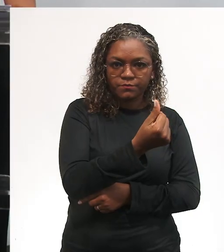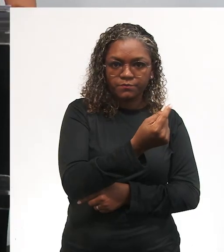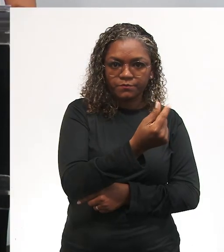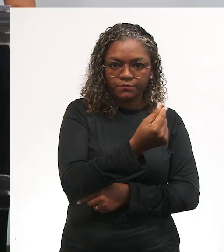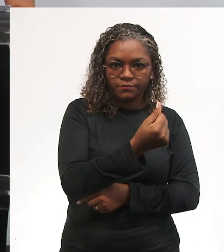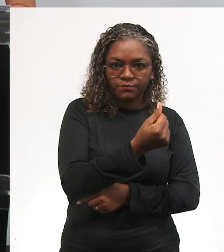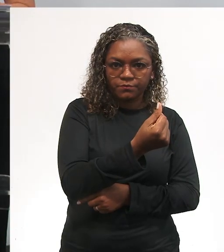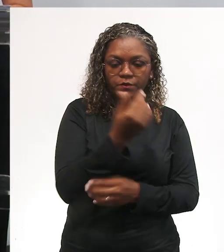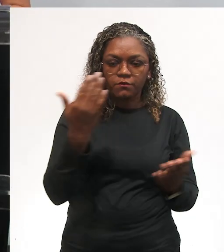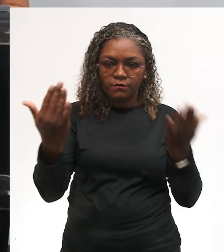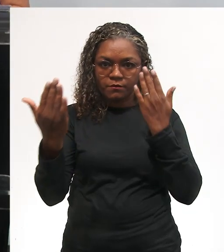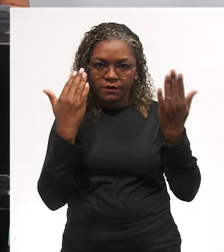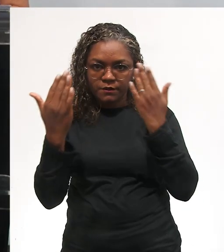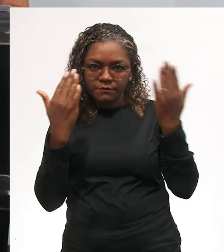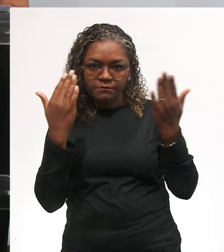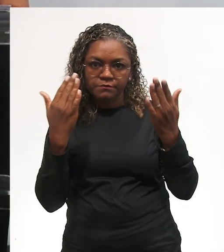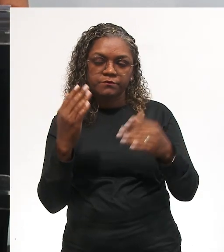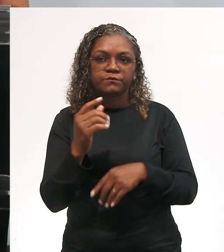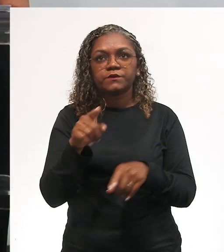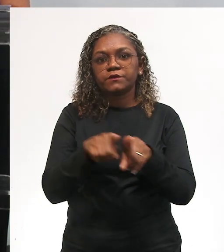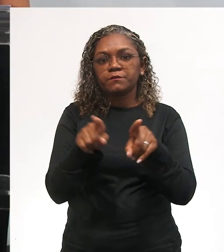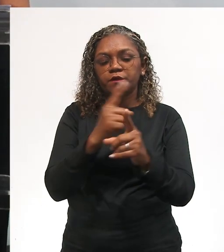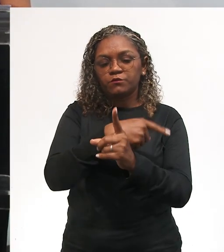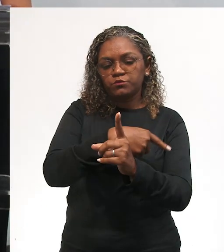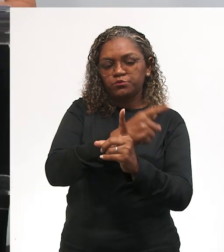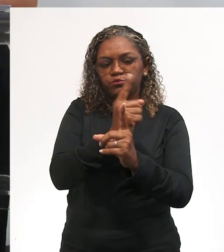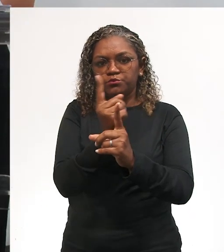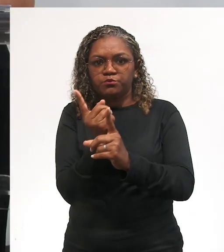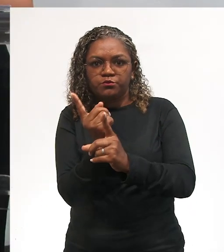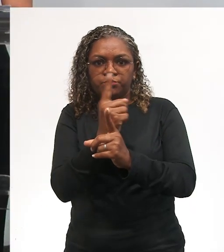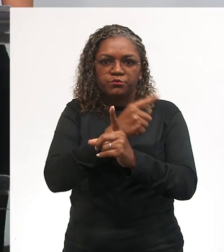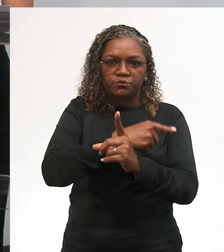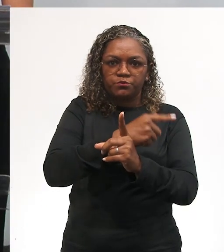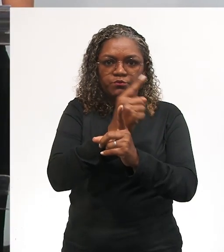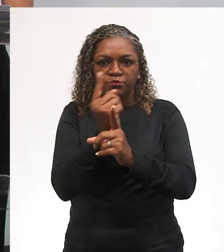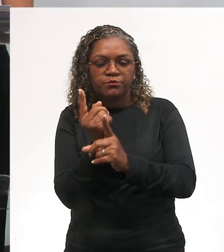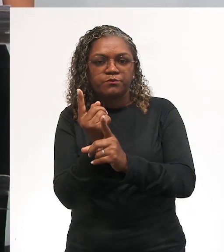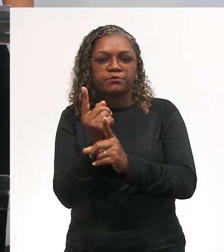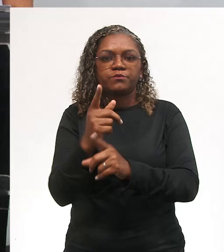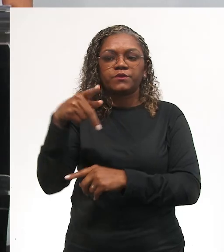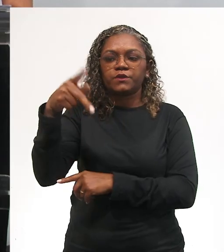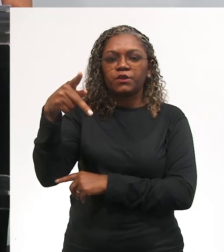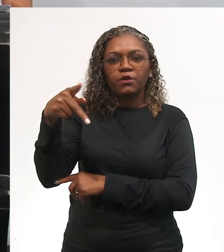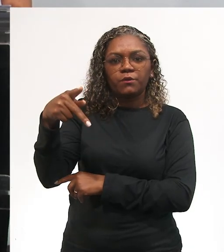comparação, por exemplo, da velocidade, a gente tem a comparação de quilômetros e hora.